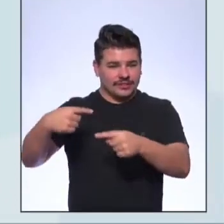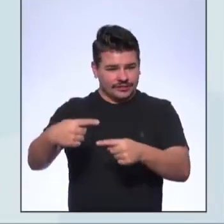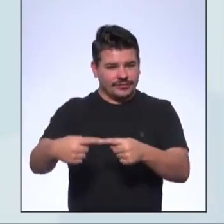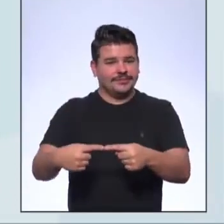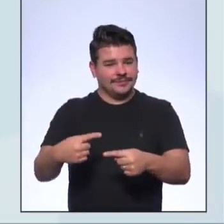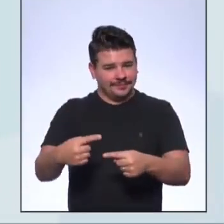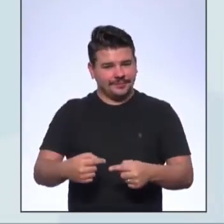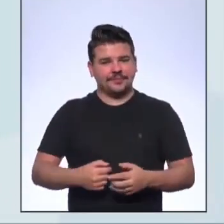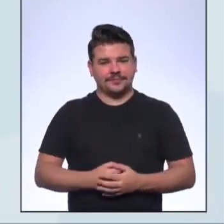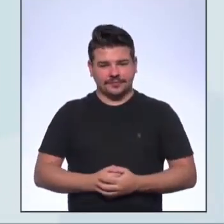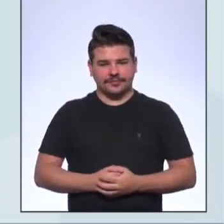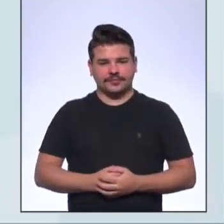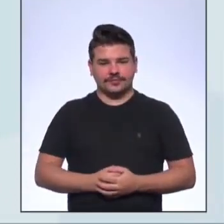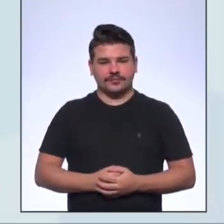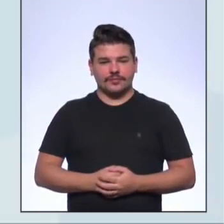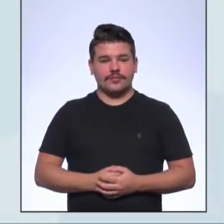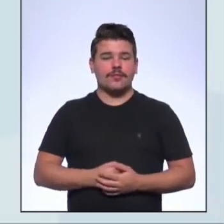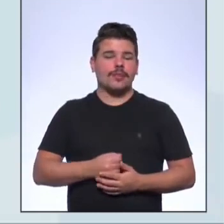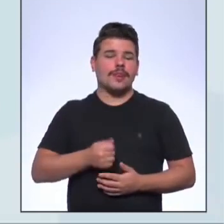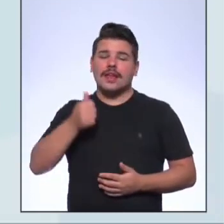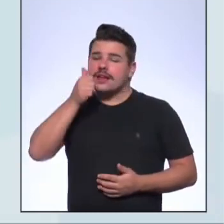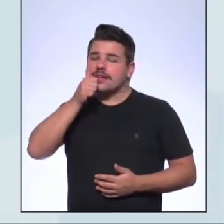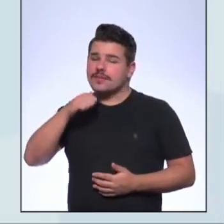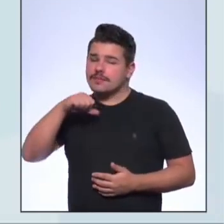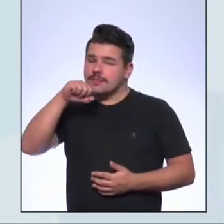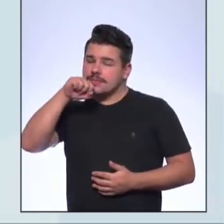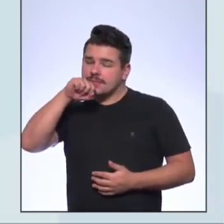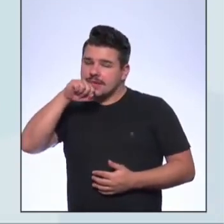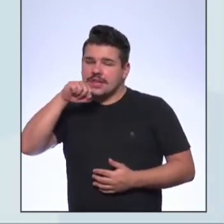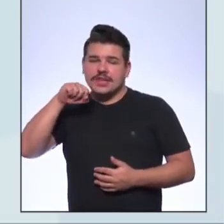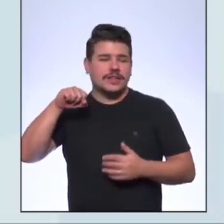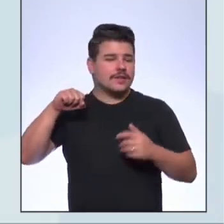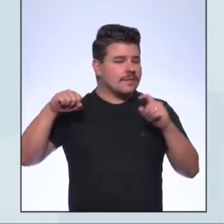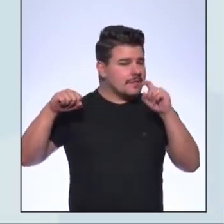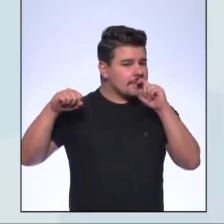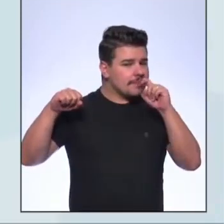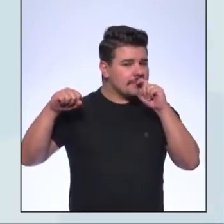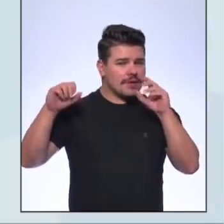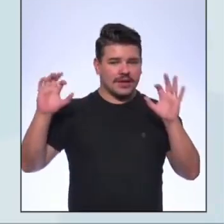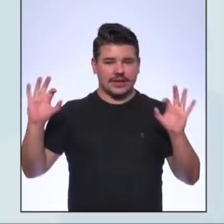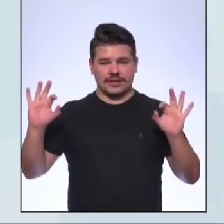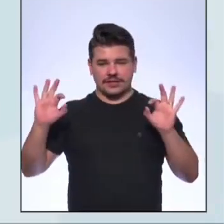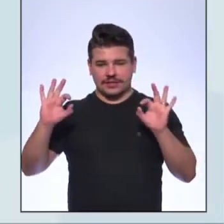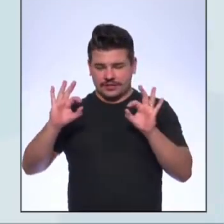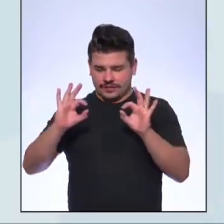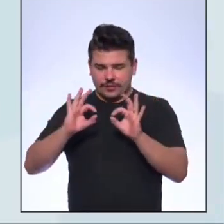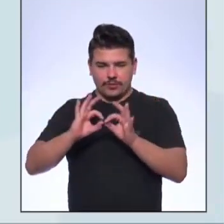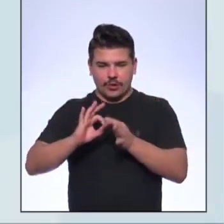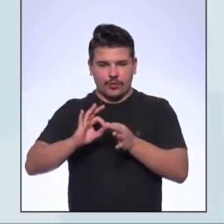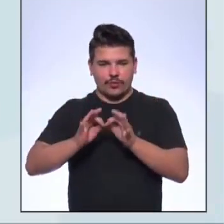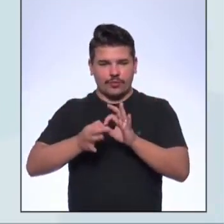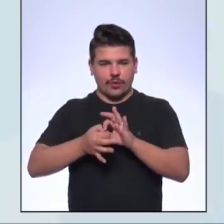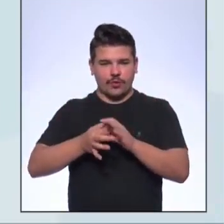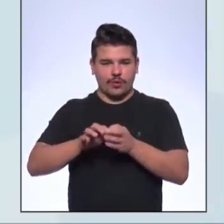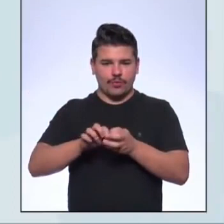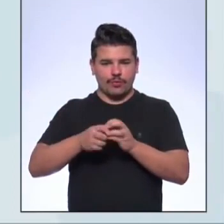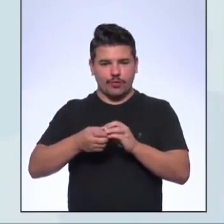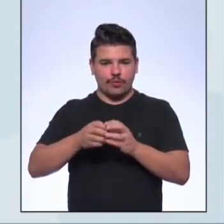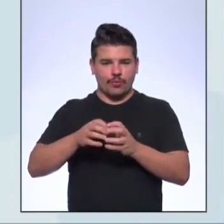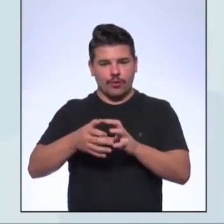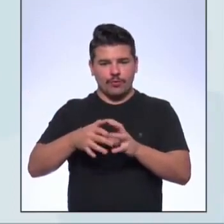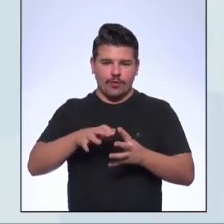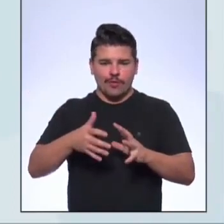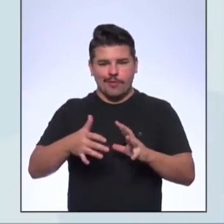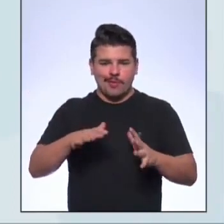as partículas ali do corpo da mãe se juntavam com as partículas do corpo do pai no momento ali de fecundação e surgiam os